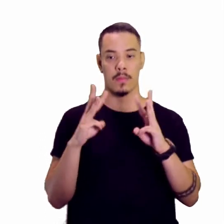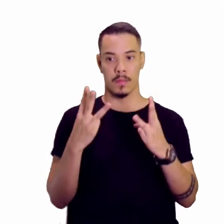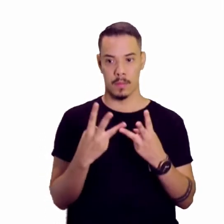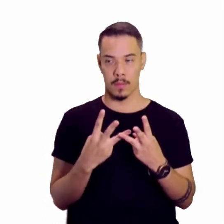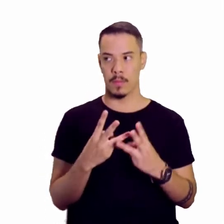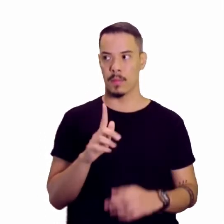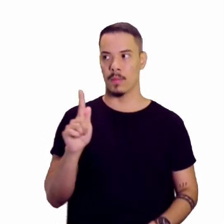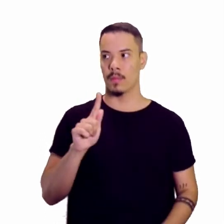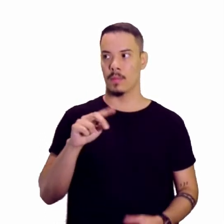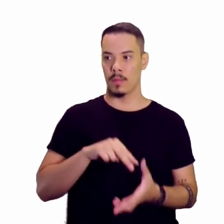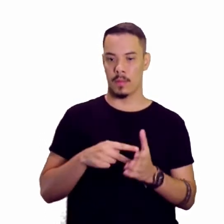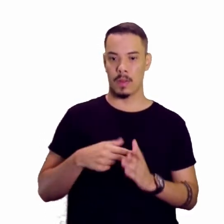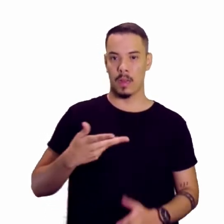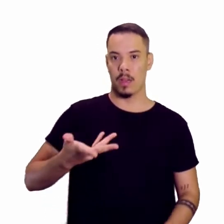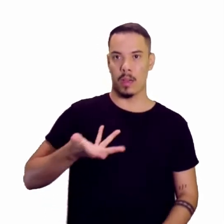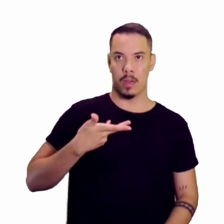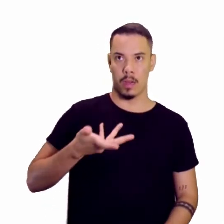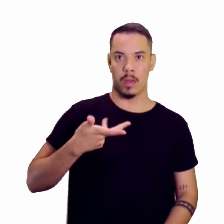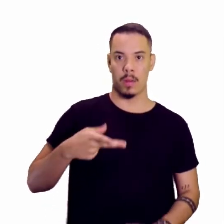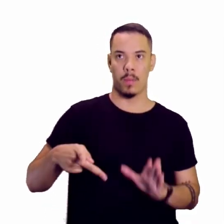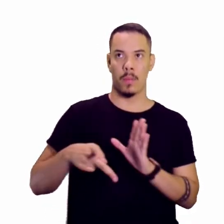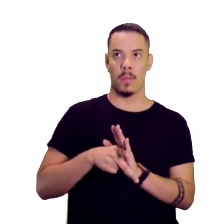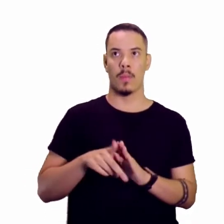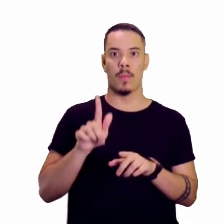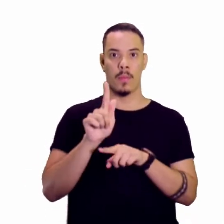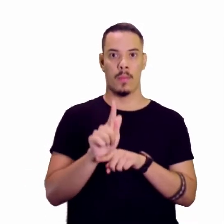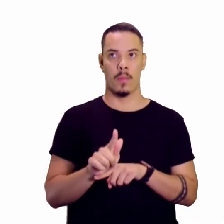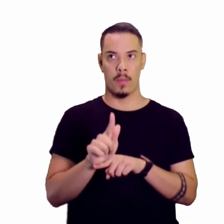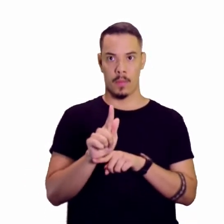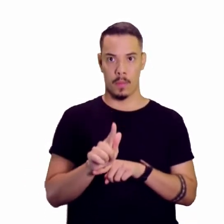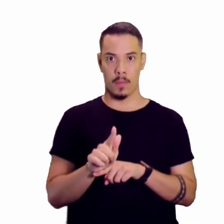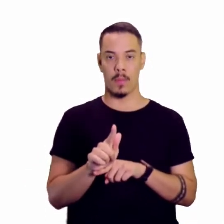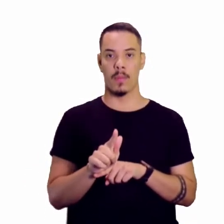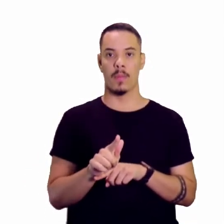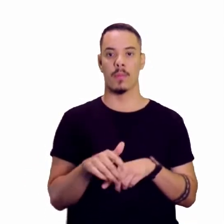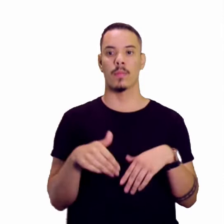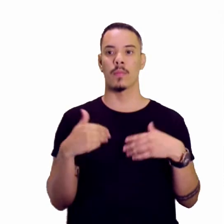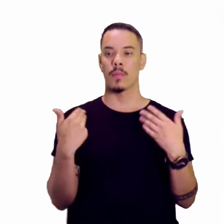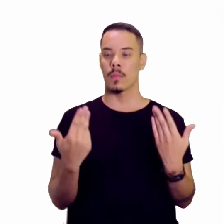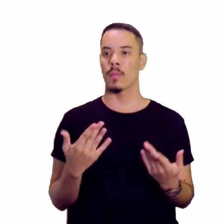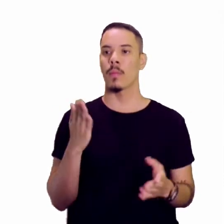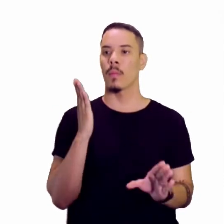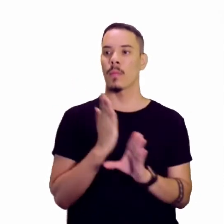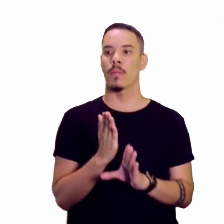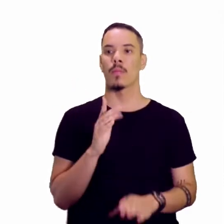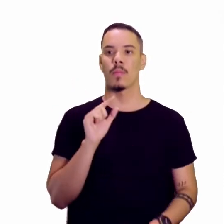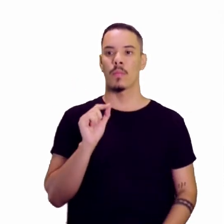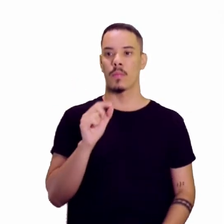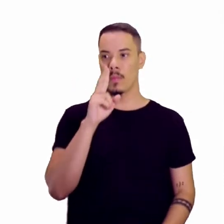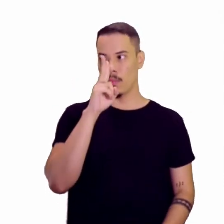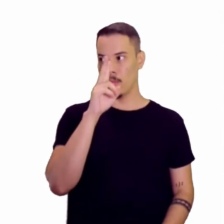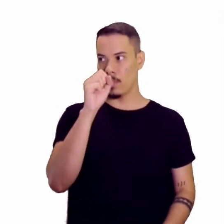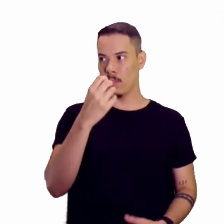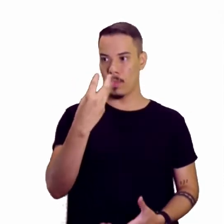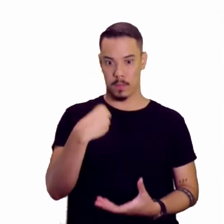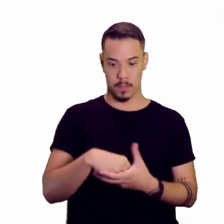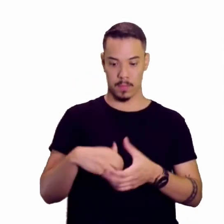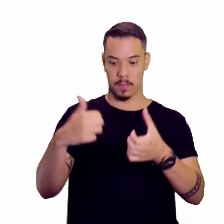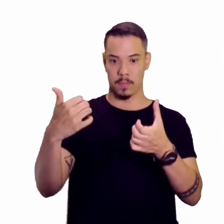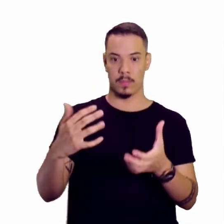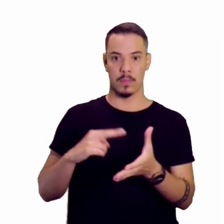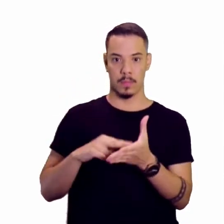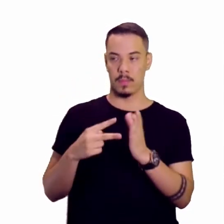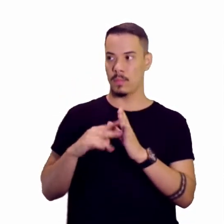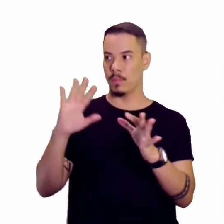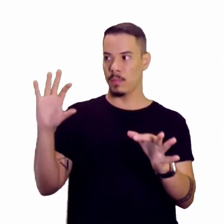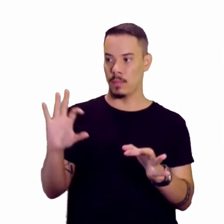é aceleração da gravidade. Então, nós temos aí a aceleração devido à força gravitacional, que nós chamamos de gravidade. E